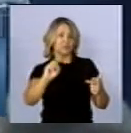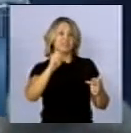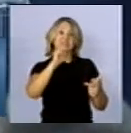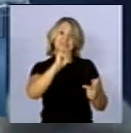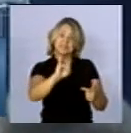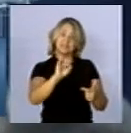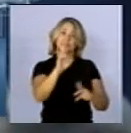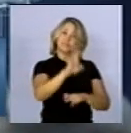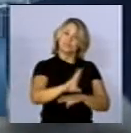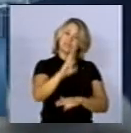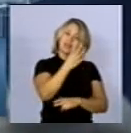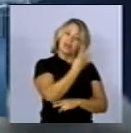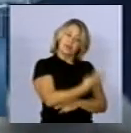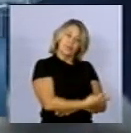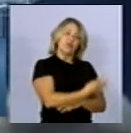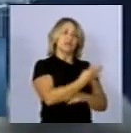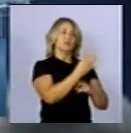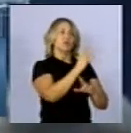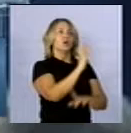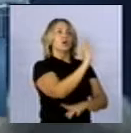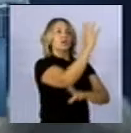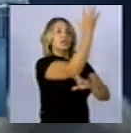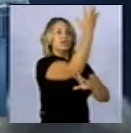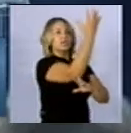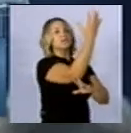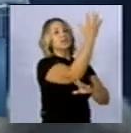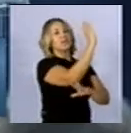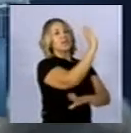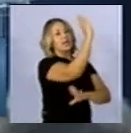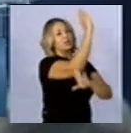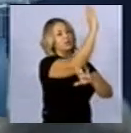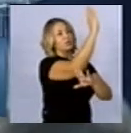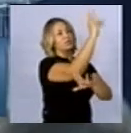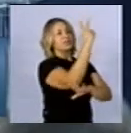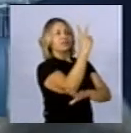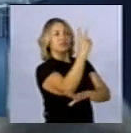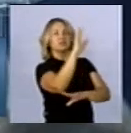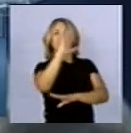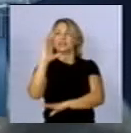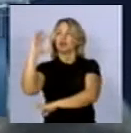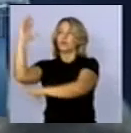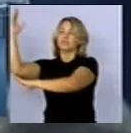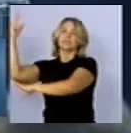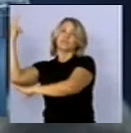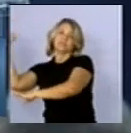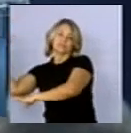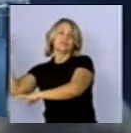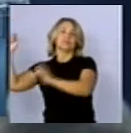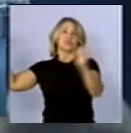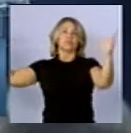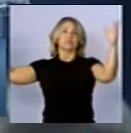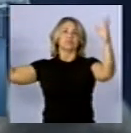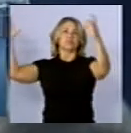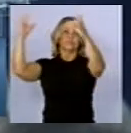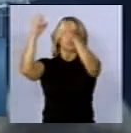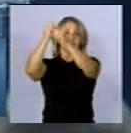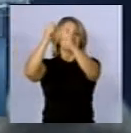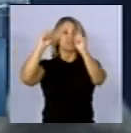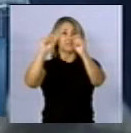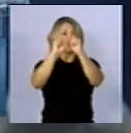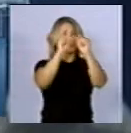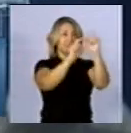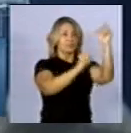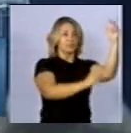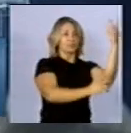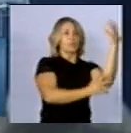teria de um dos lados da Torre dois circuitos de outro dois circuitos guarda limitações porque normalmente quando se faz a intervenção de um dos